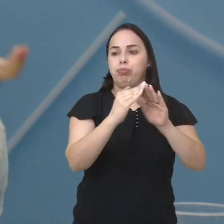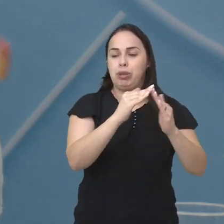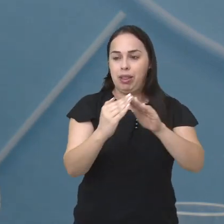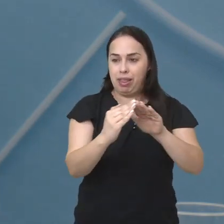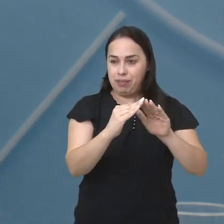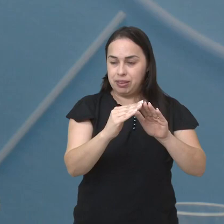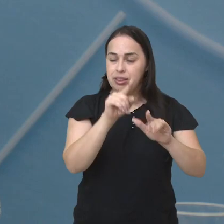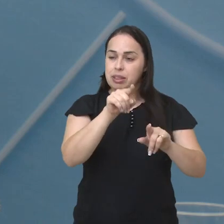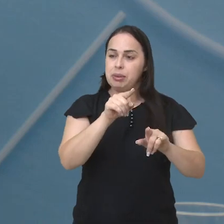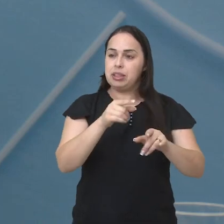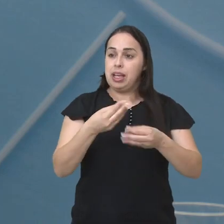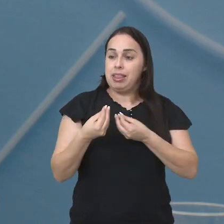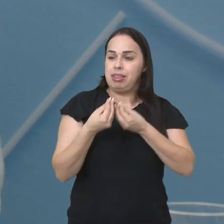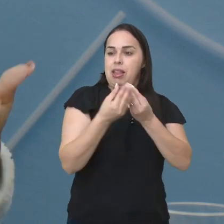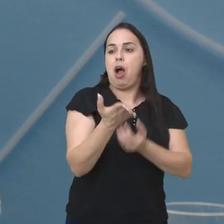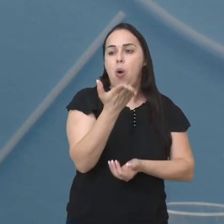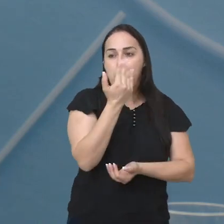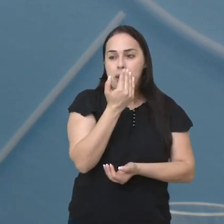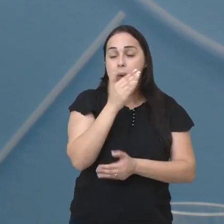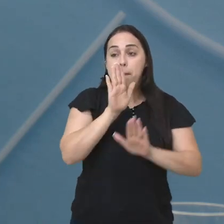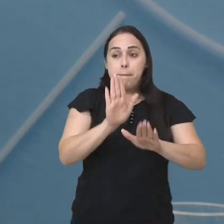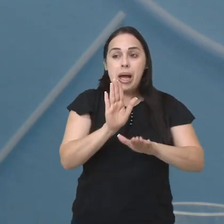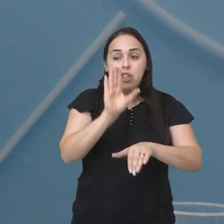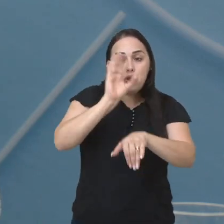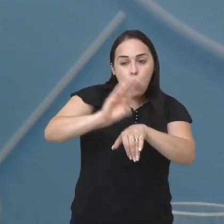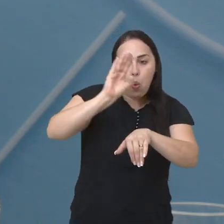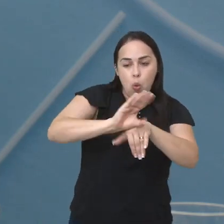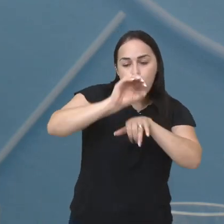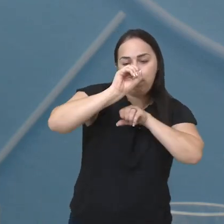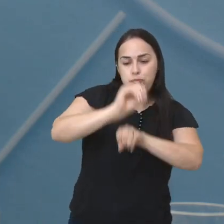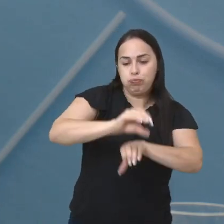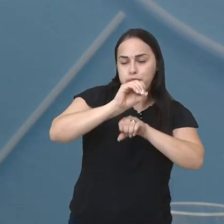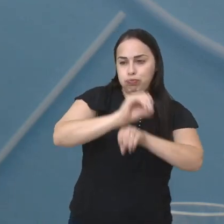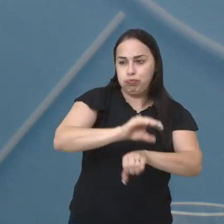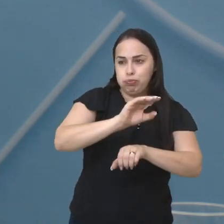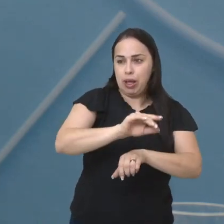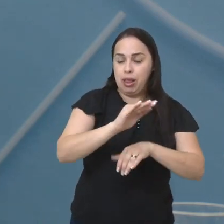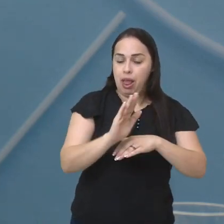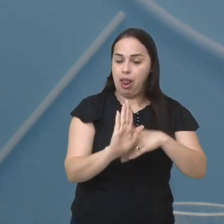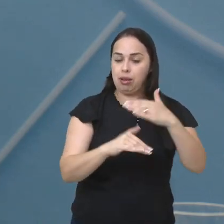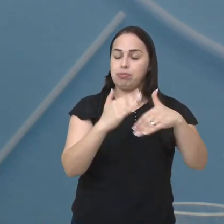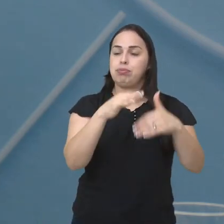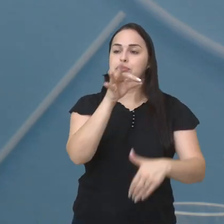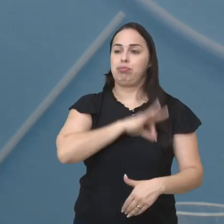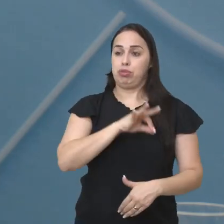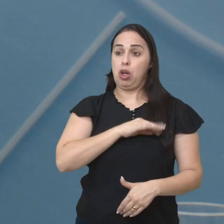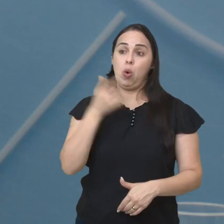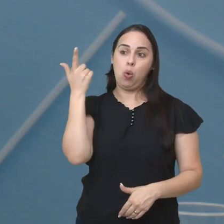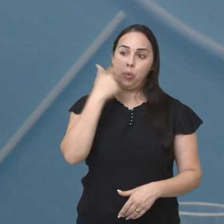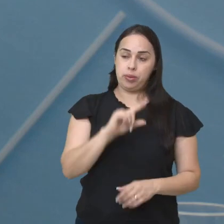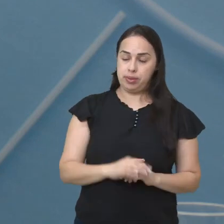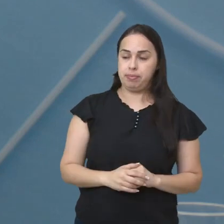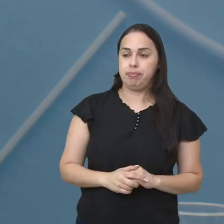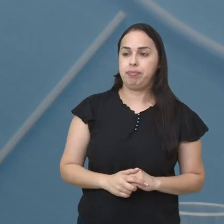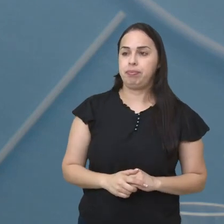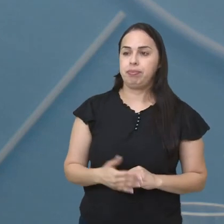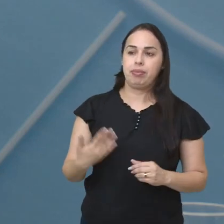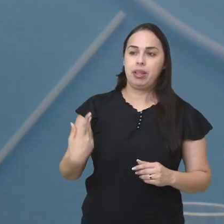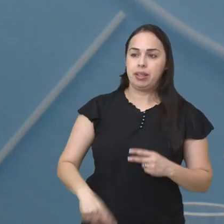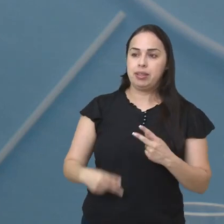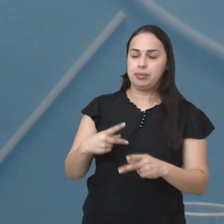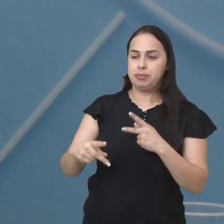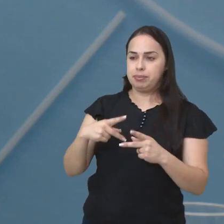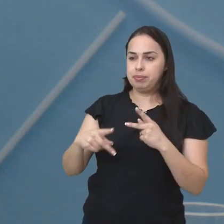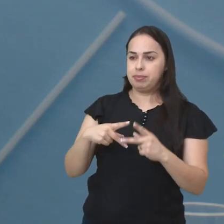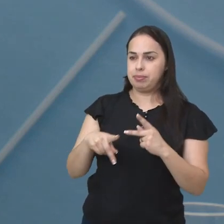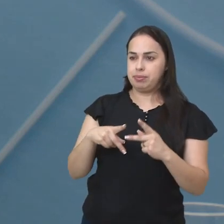alimento, capacitava essas mães para elas poderem ter a renda para continuar a se mantendo. E aqui em São José